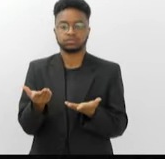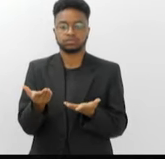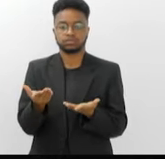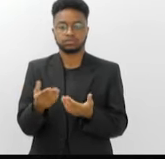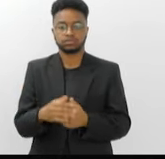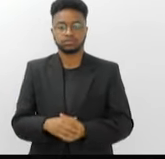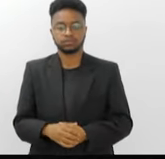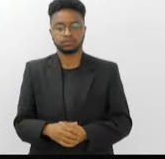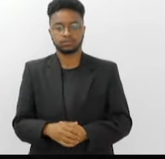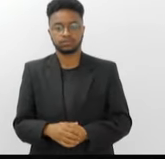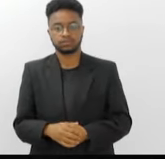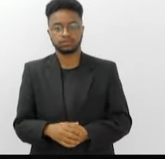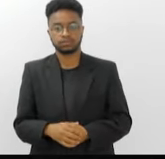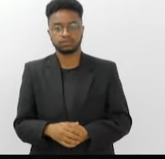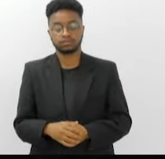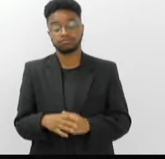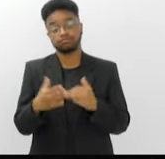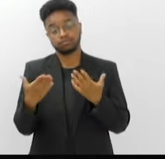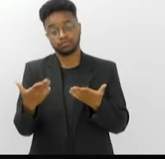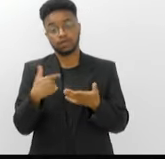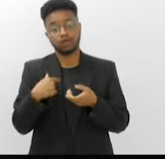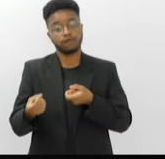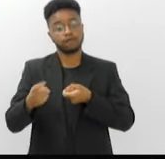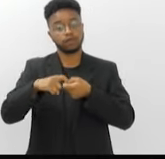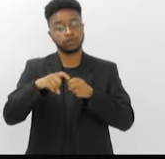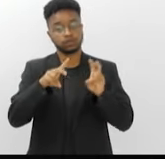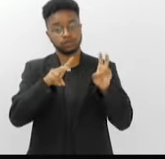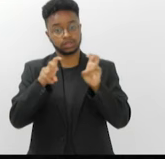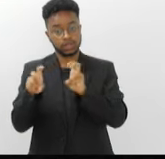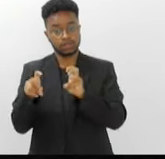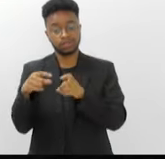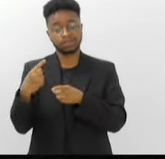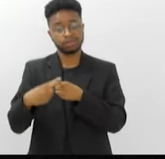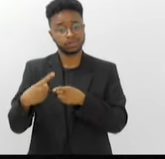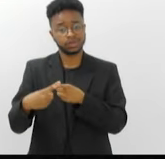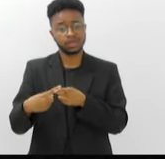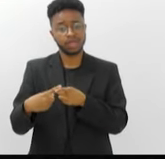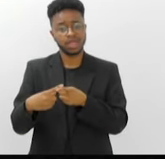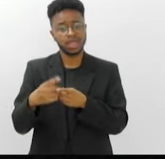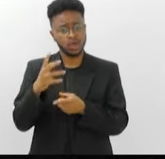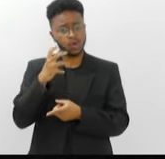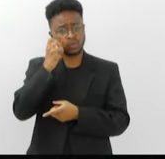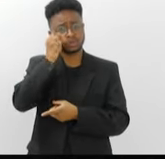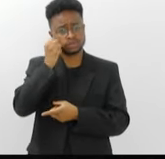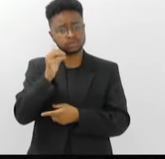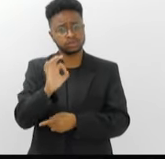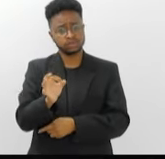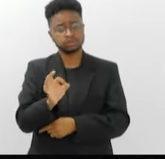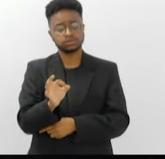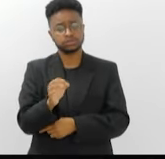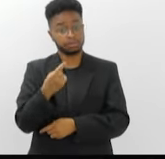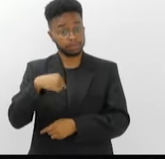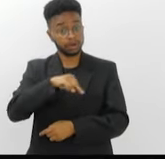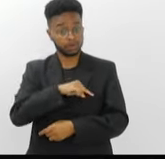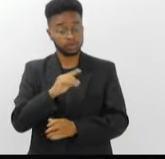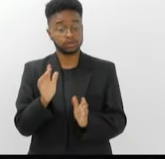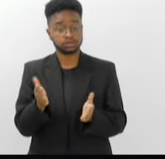eu estou voltando a esse tema, porque é constrangedor, inclusive para nós,